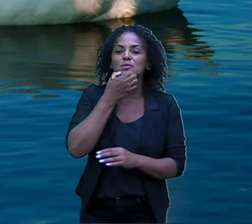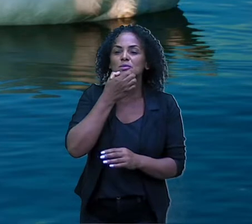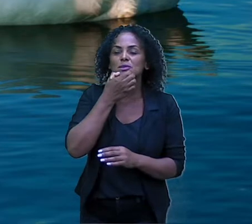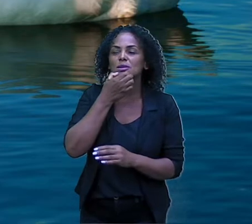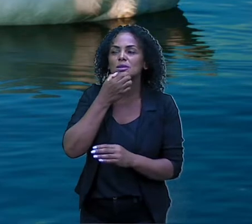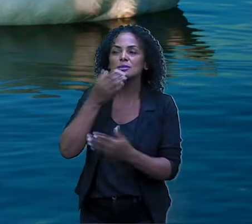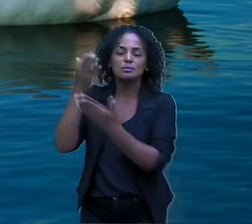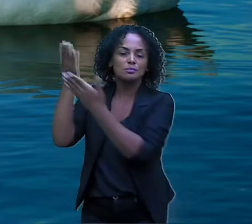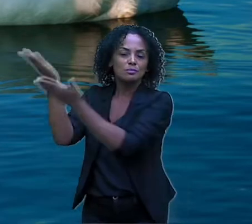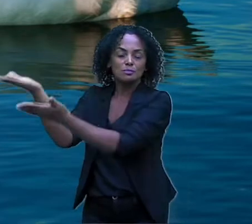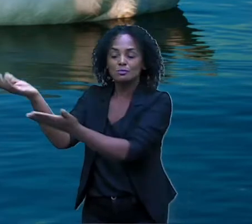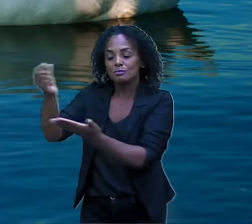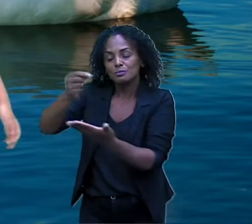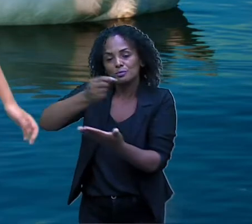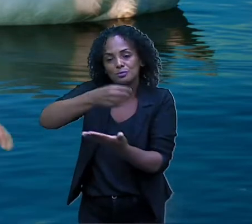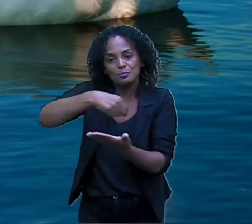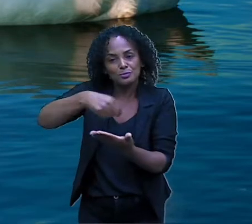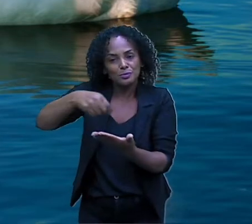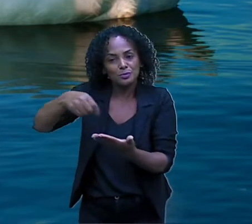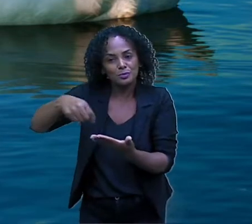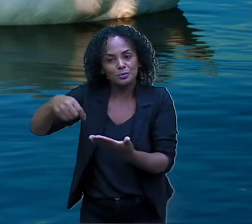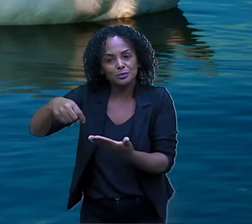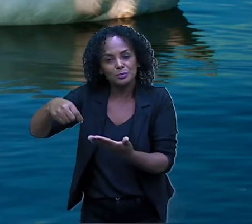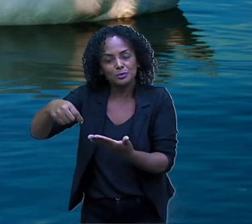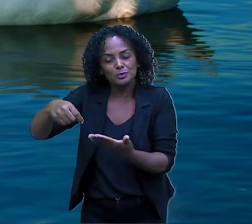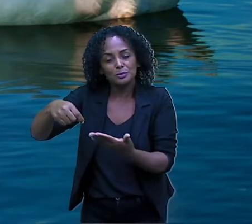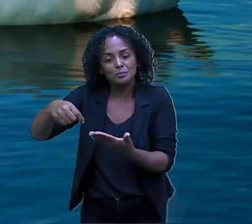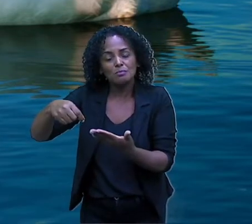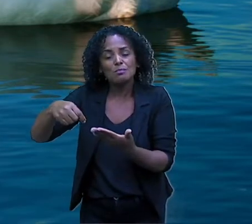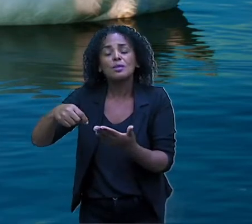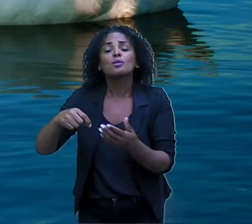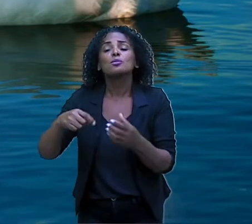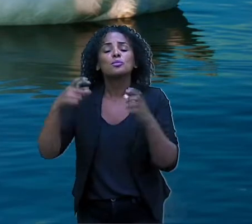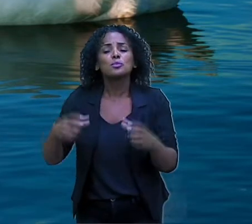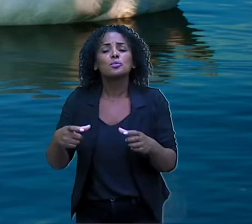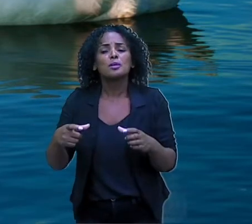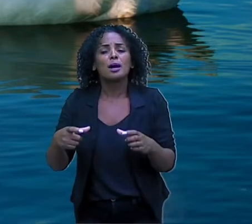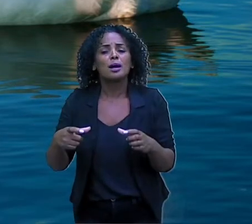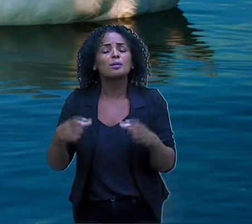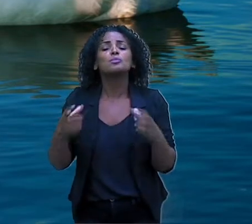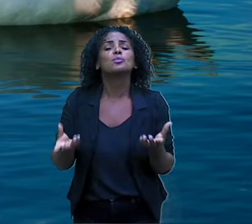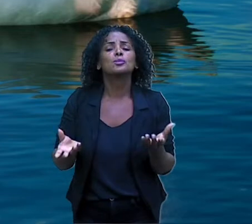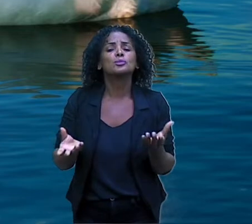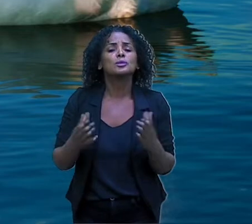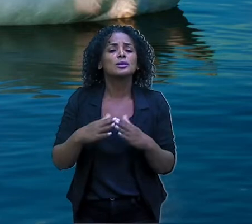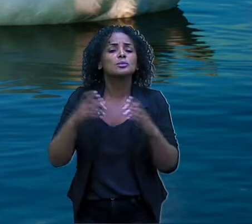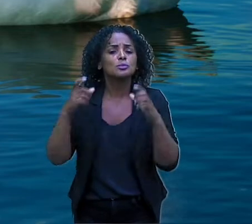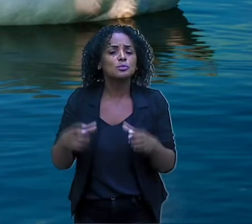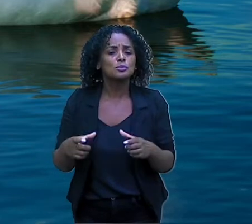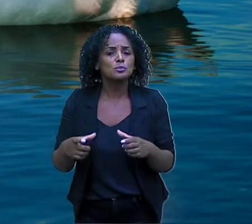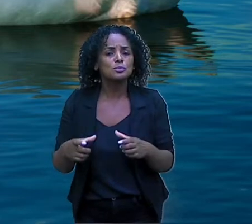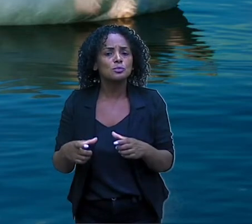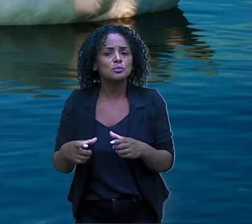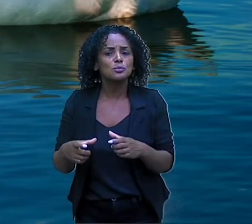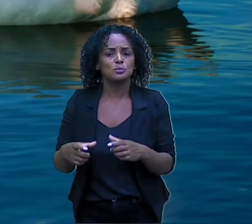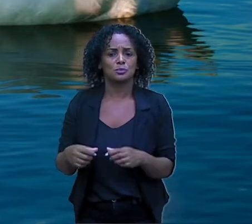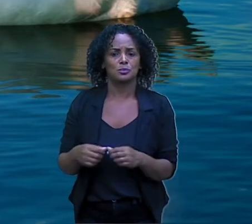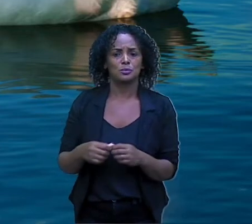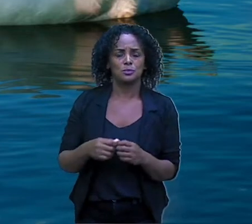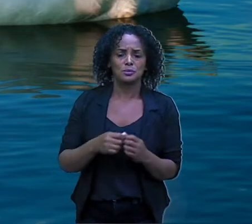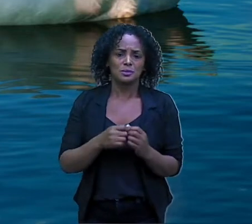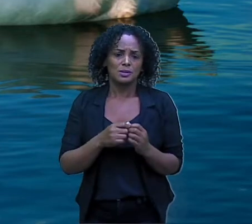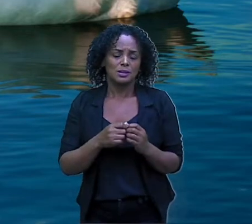Swans. Swans. Eles moram no lake. Lake. Lake. Lake. Vamos para o